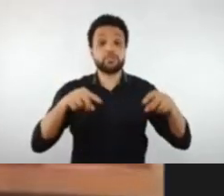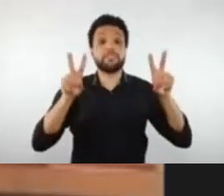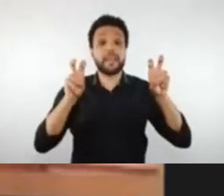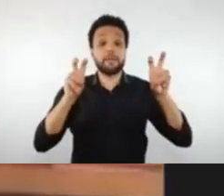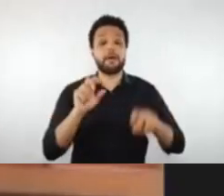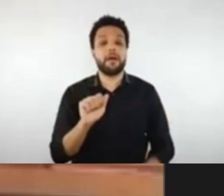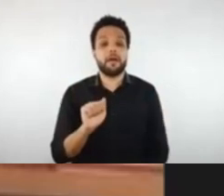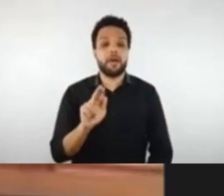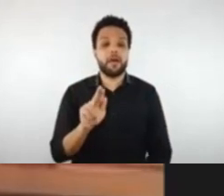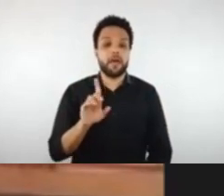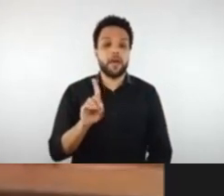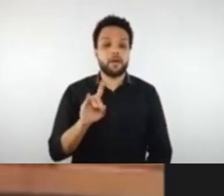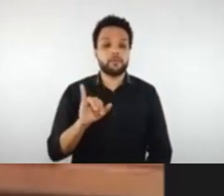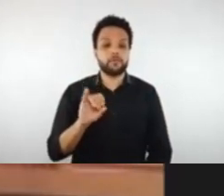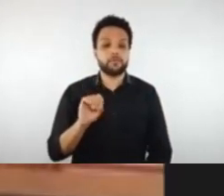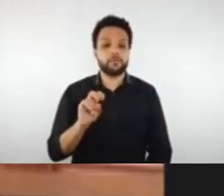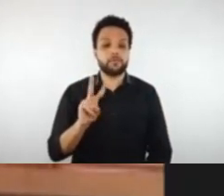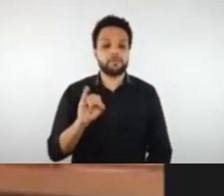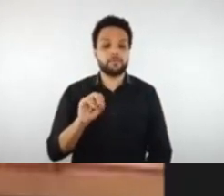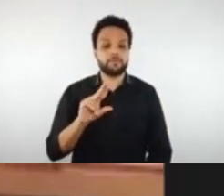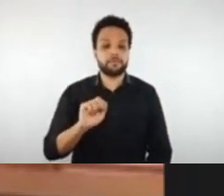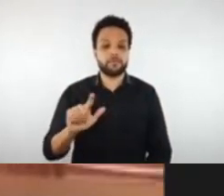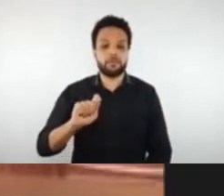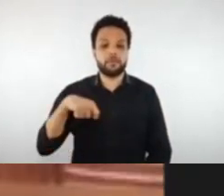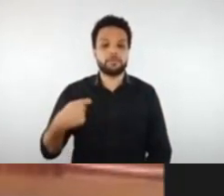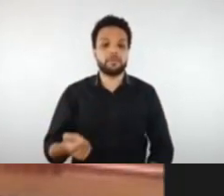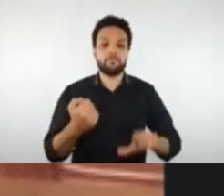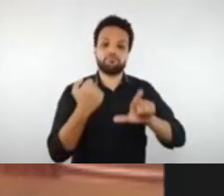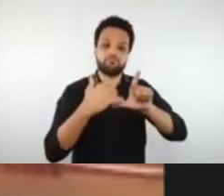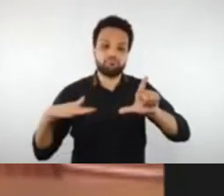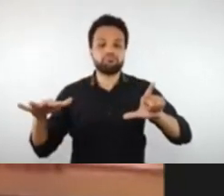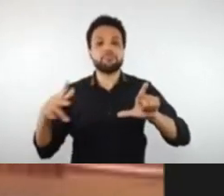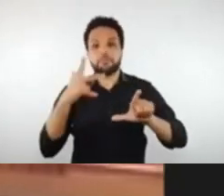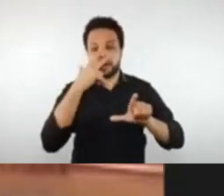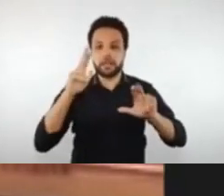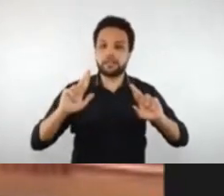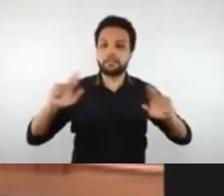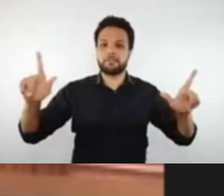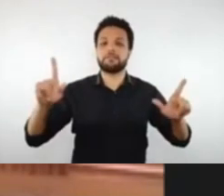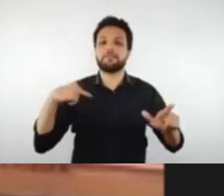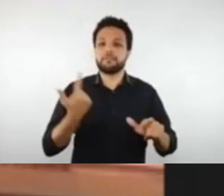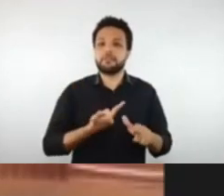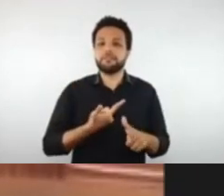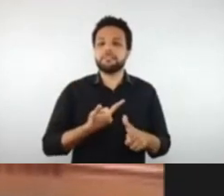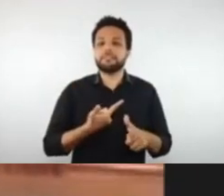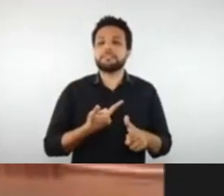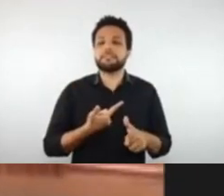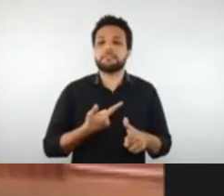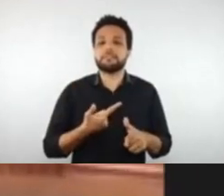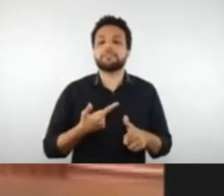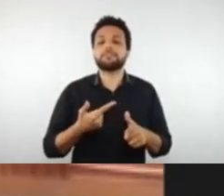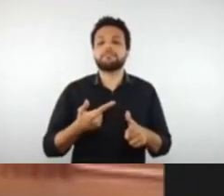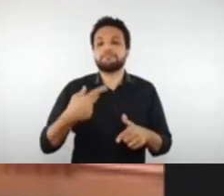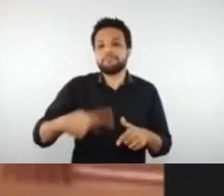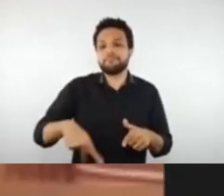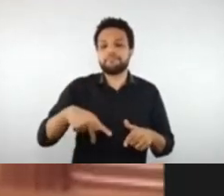discute aqui e discute o audiovisual, parece que faz um contraste, né, exatamente com essa imagem que eu chamei